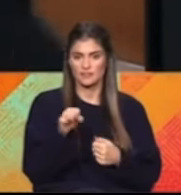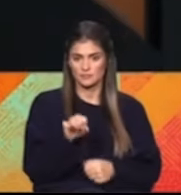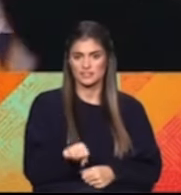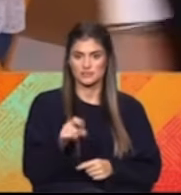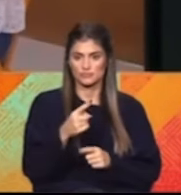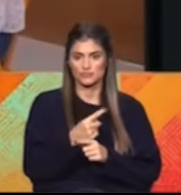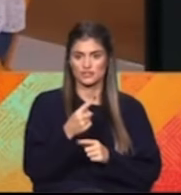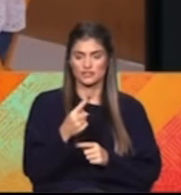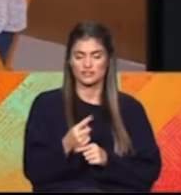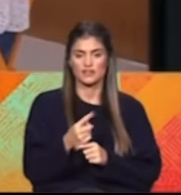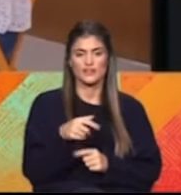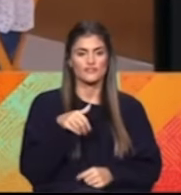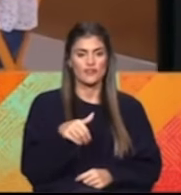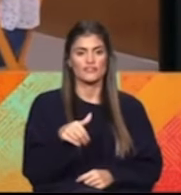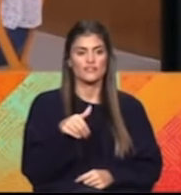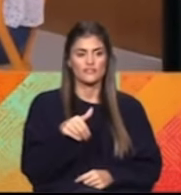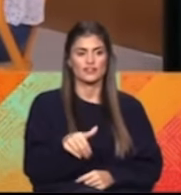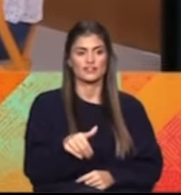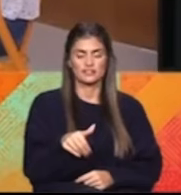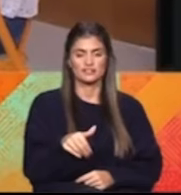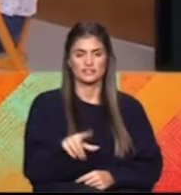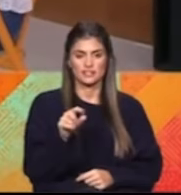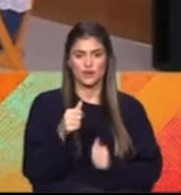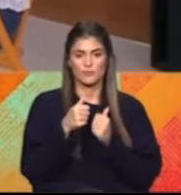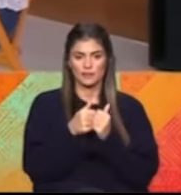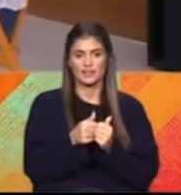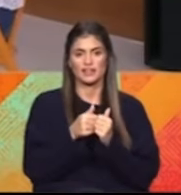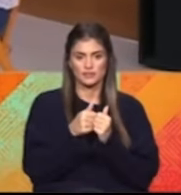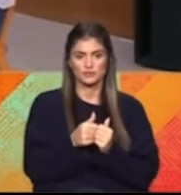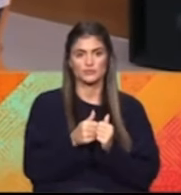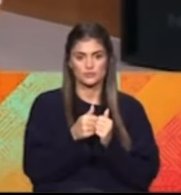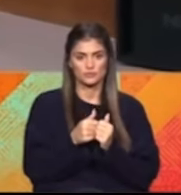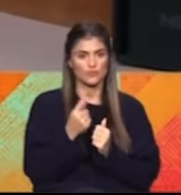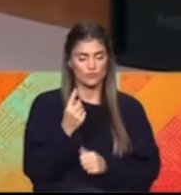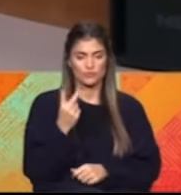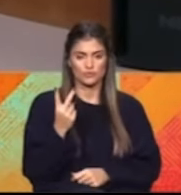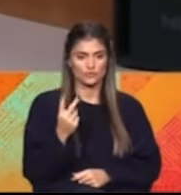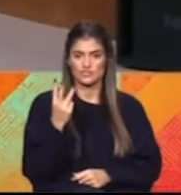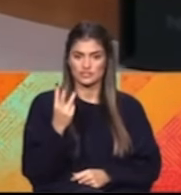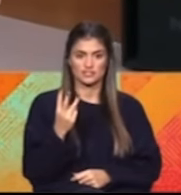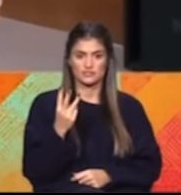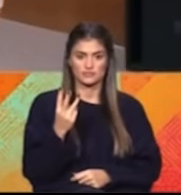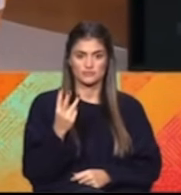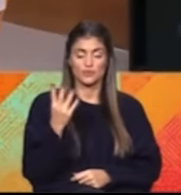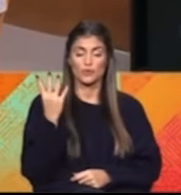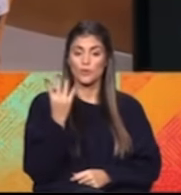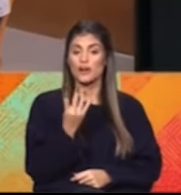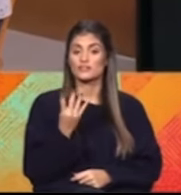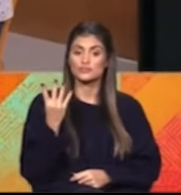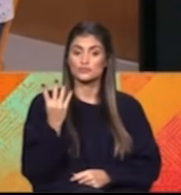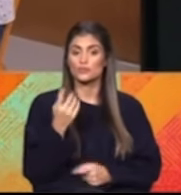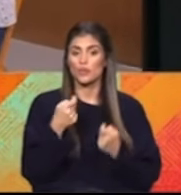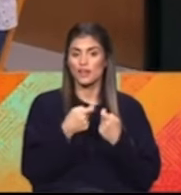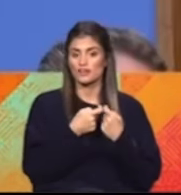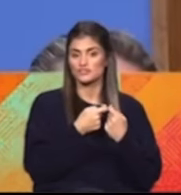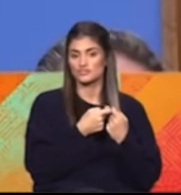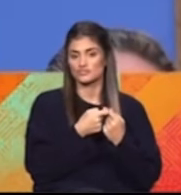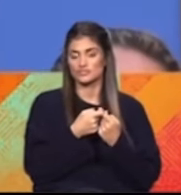porque vai ser acompanhado por não um, não dois, não três, mas sim quatro colegas